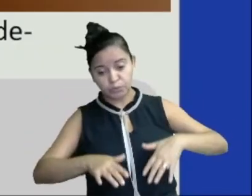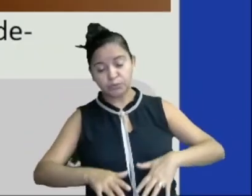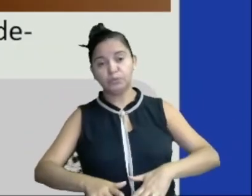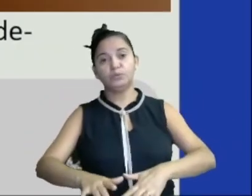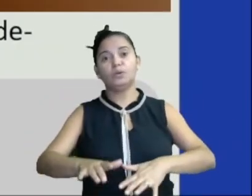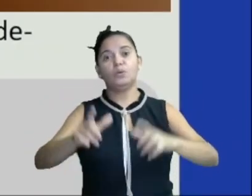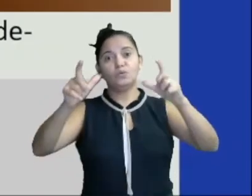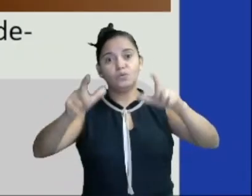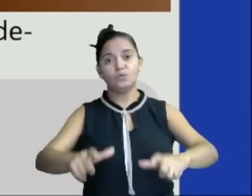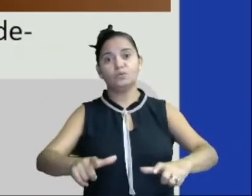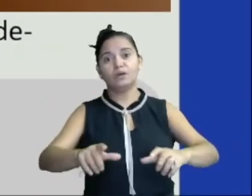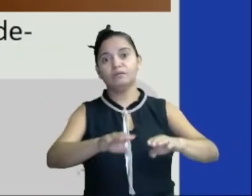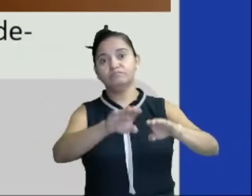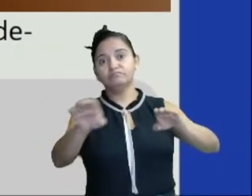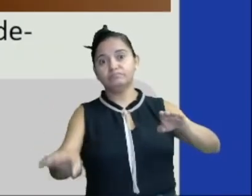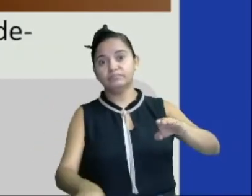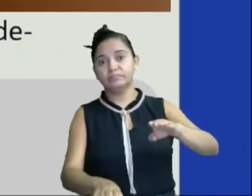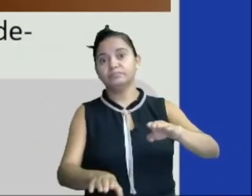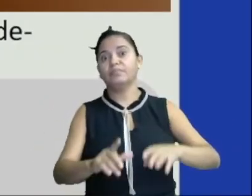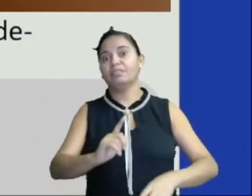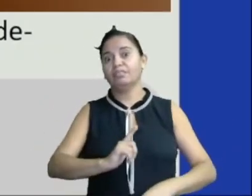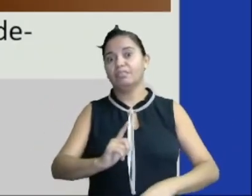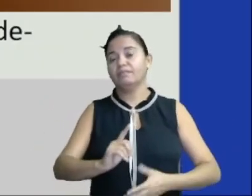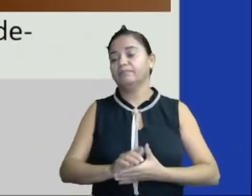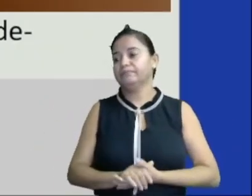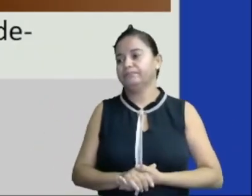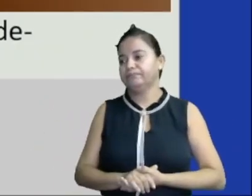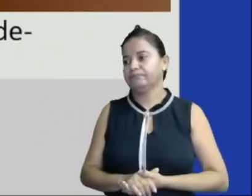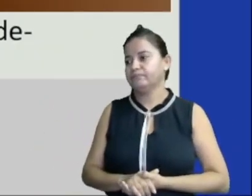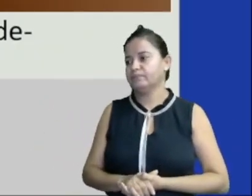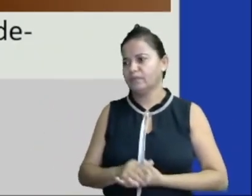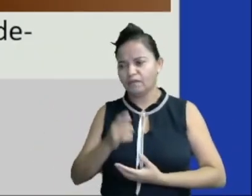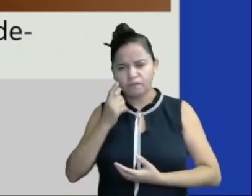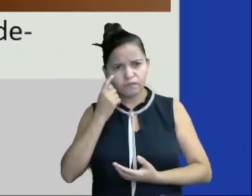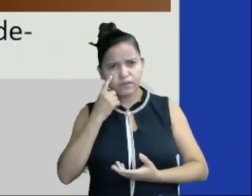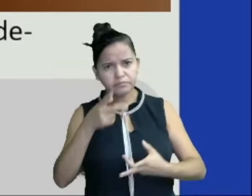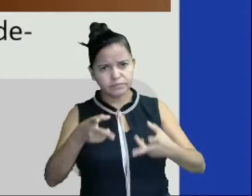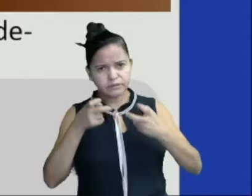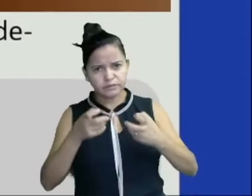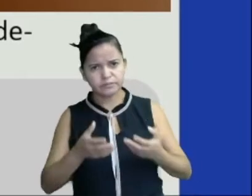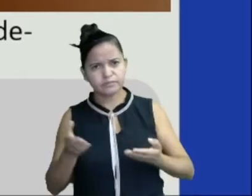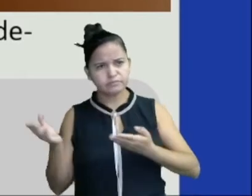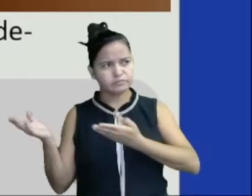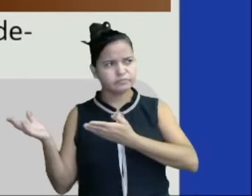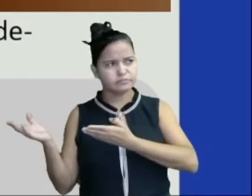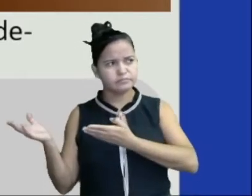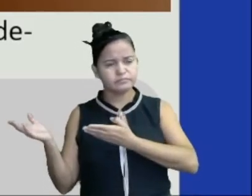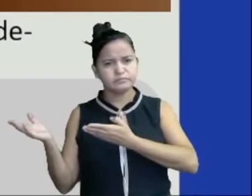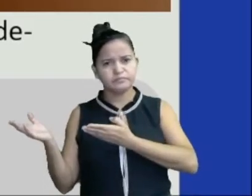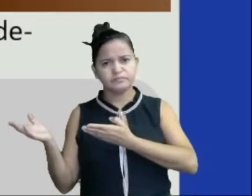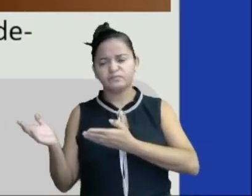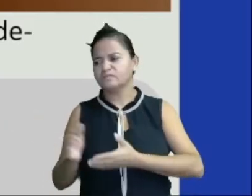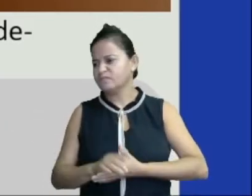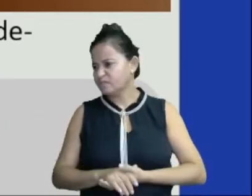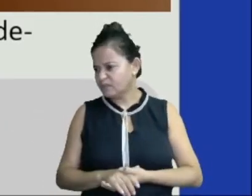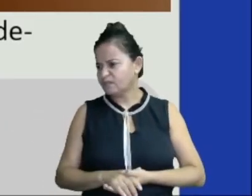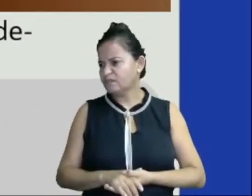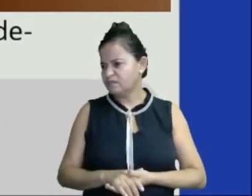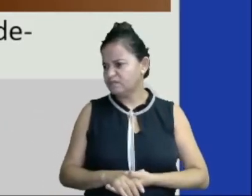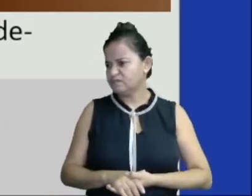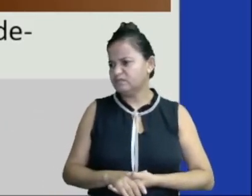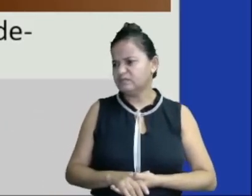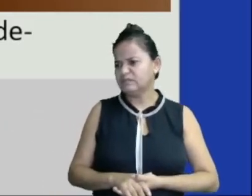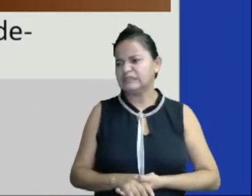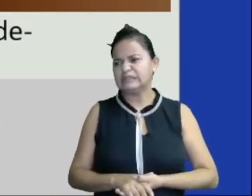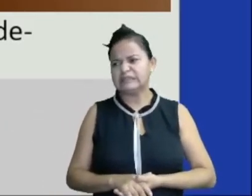tá certo? Se a gente observar nessa outra imagem, existe um grande problema associado com esse processo erosivo, que é justamente a questão